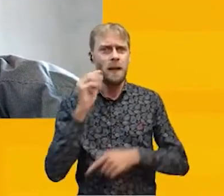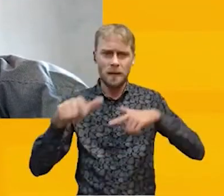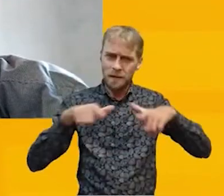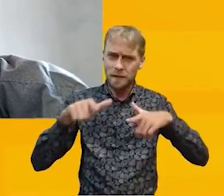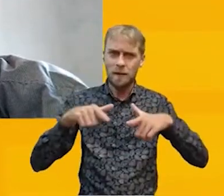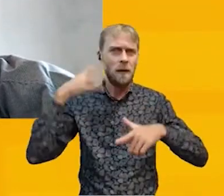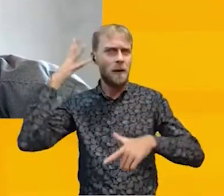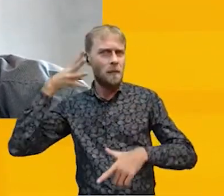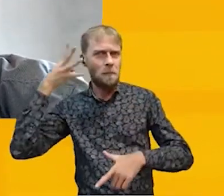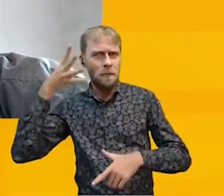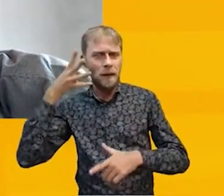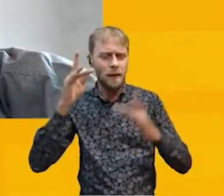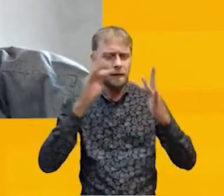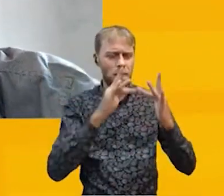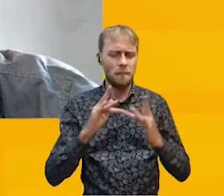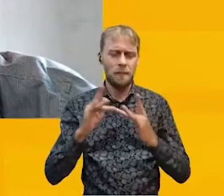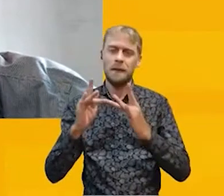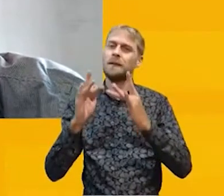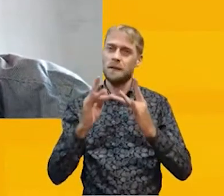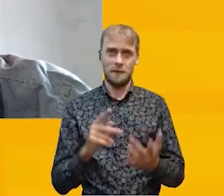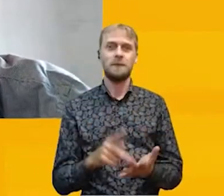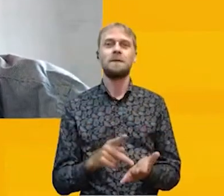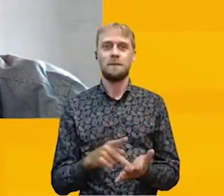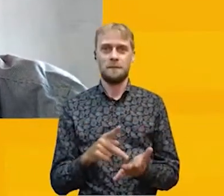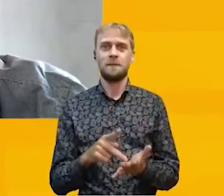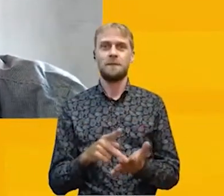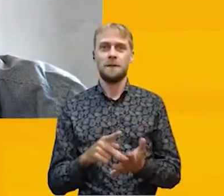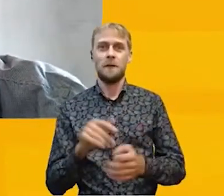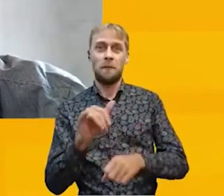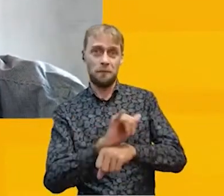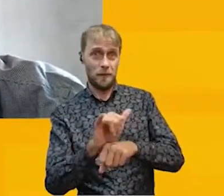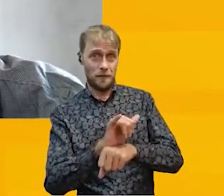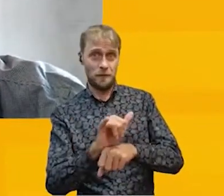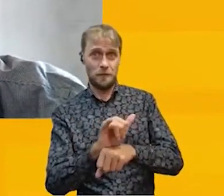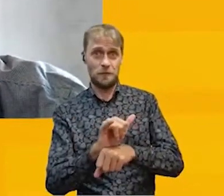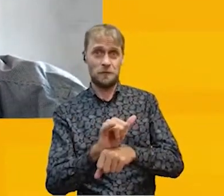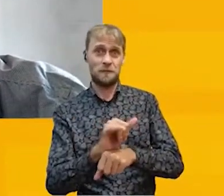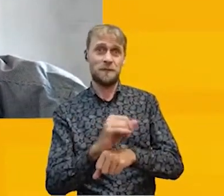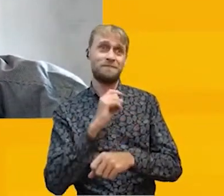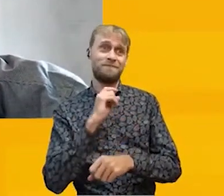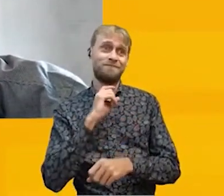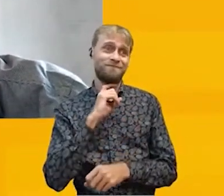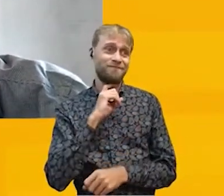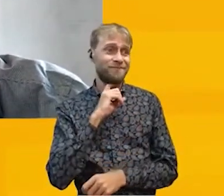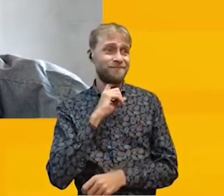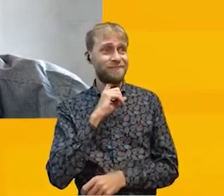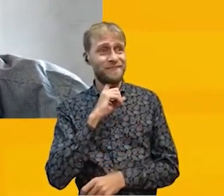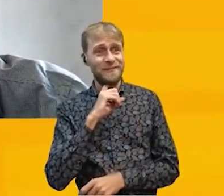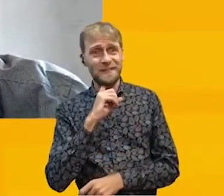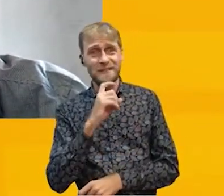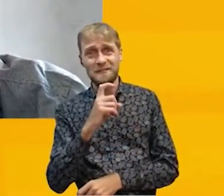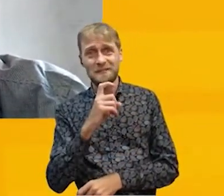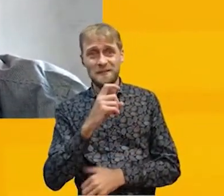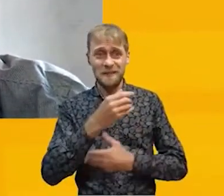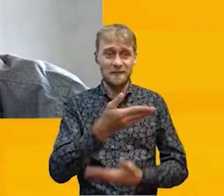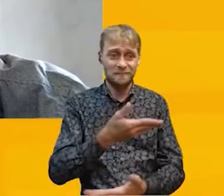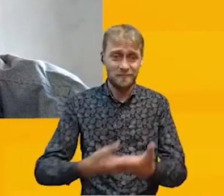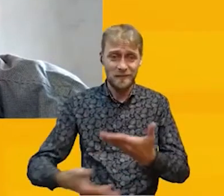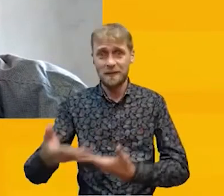que há uma integração muito grande. O YouTube não está permitindo ainda a troca de